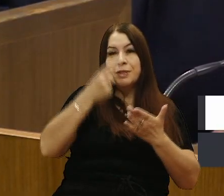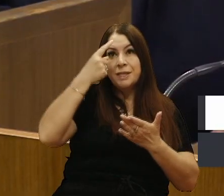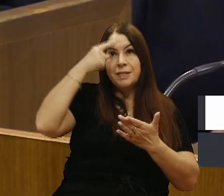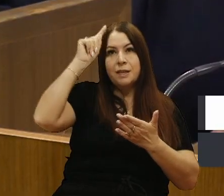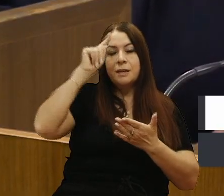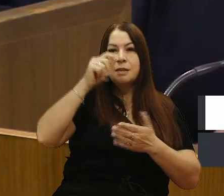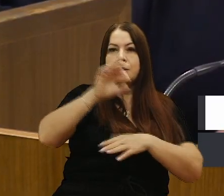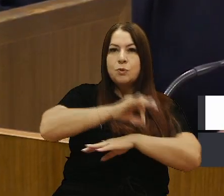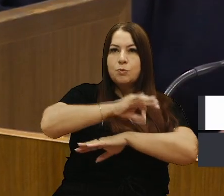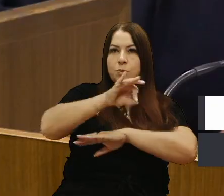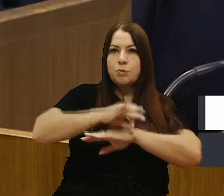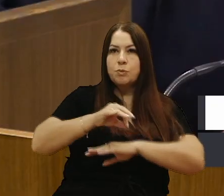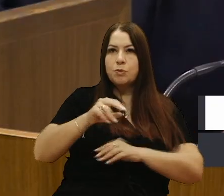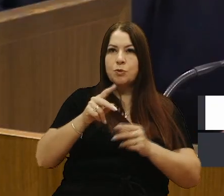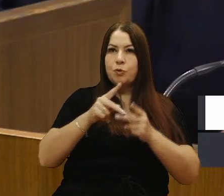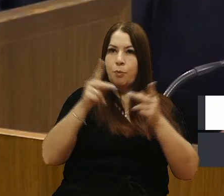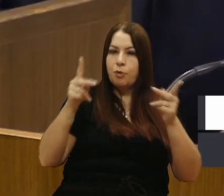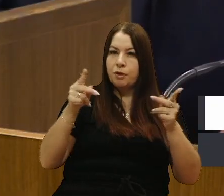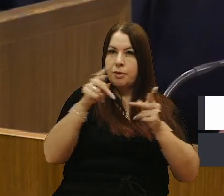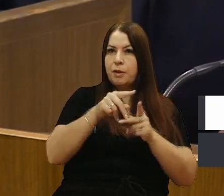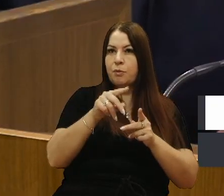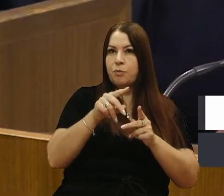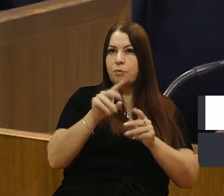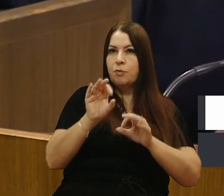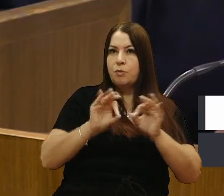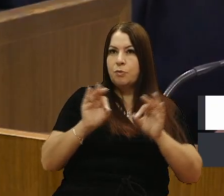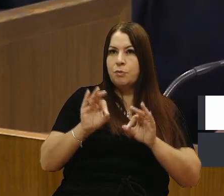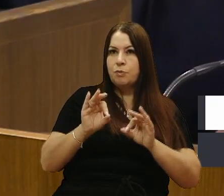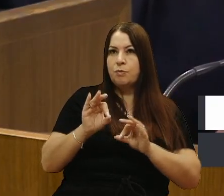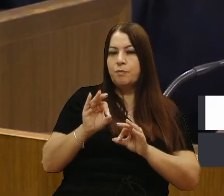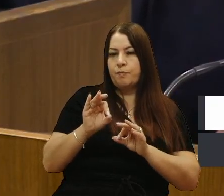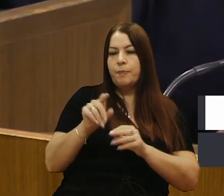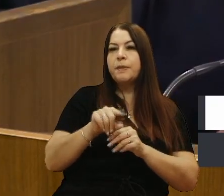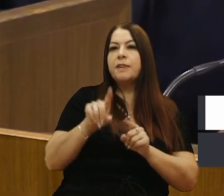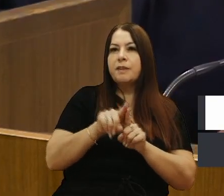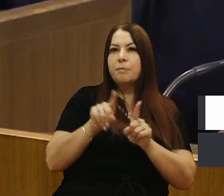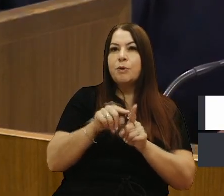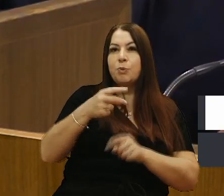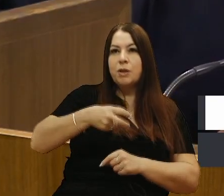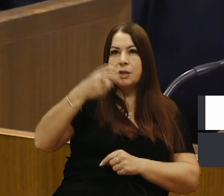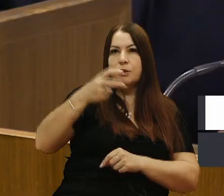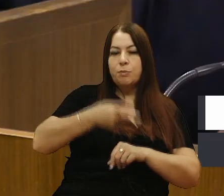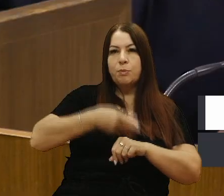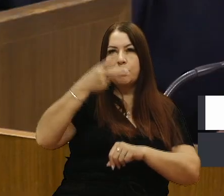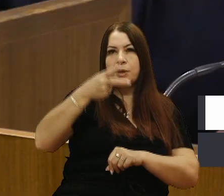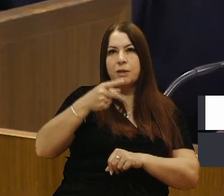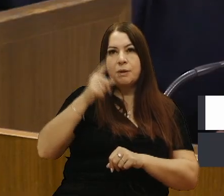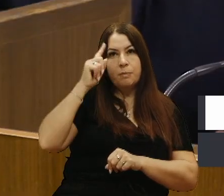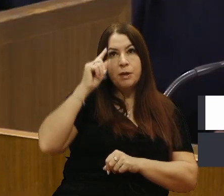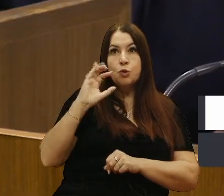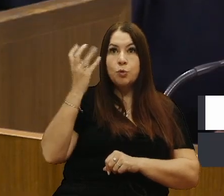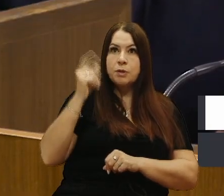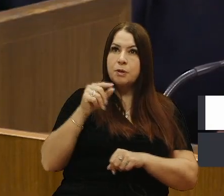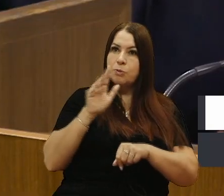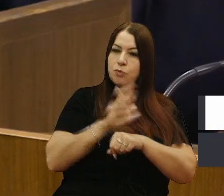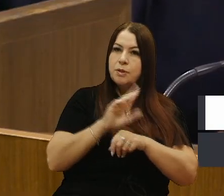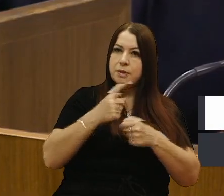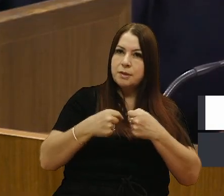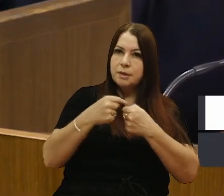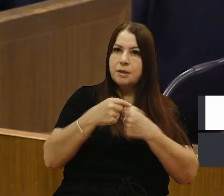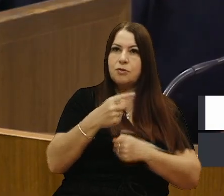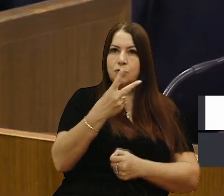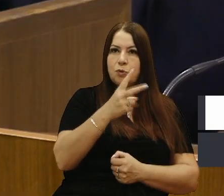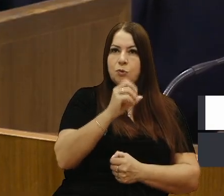arquitetura do portal Projetar.org, 5º prêmio para soluções em cidades. Em